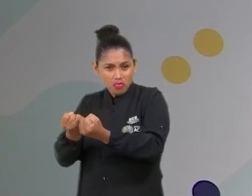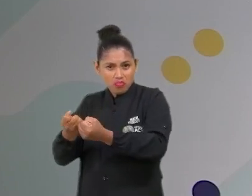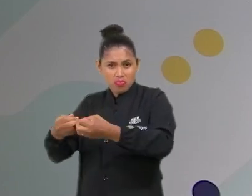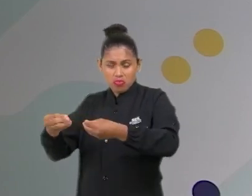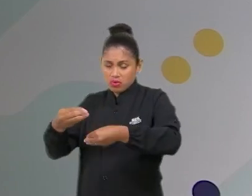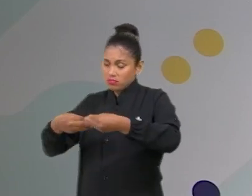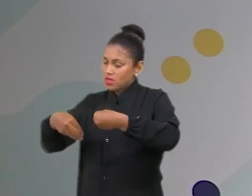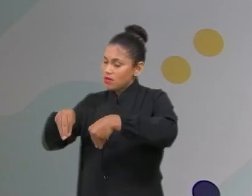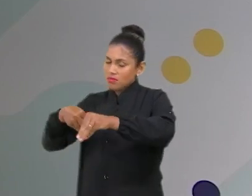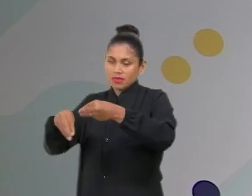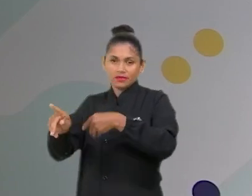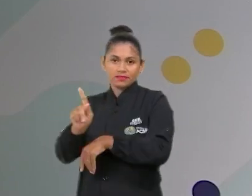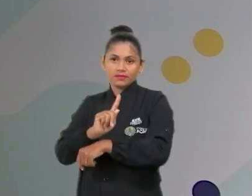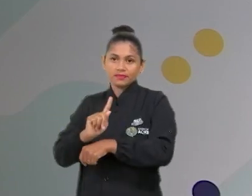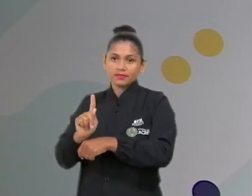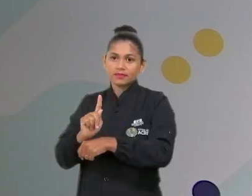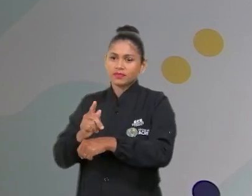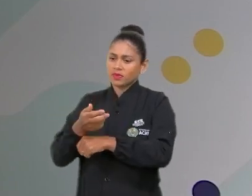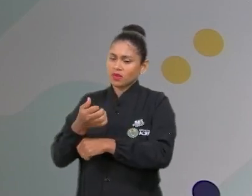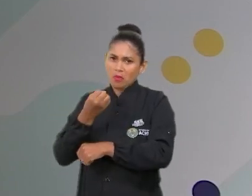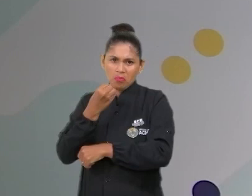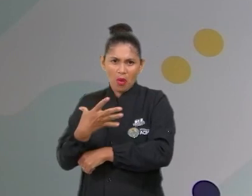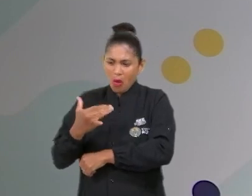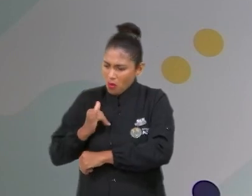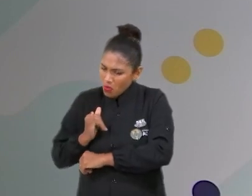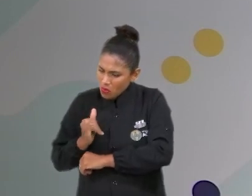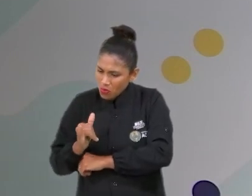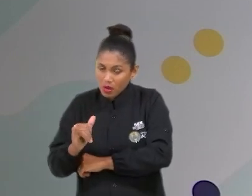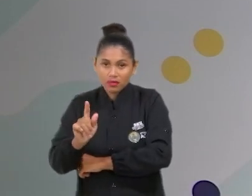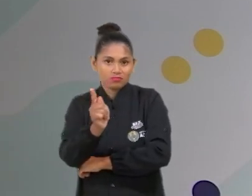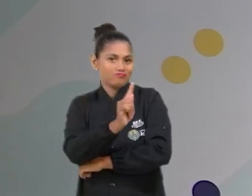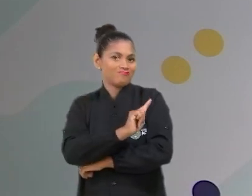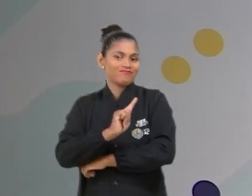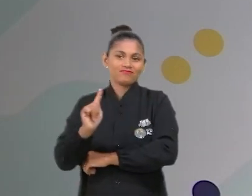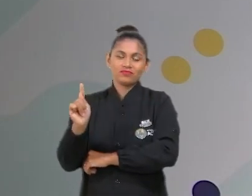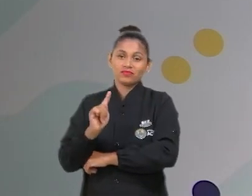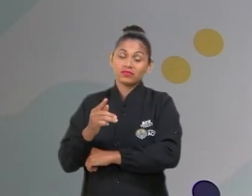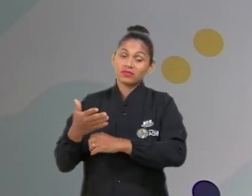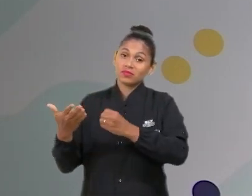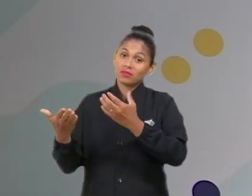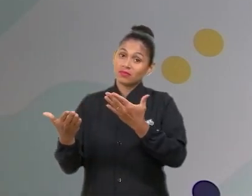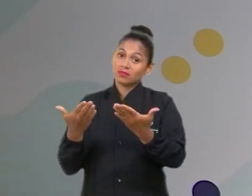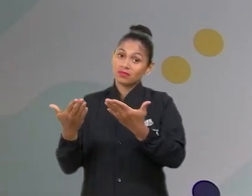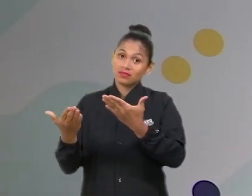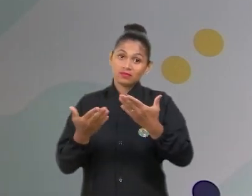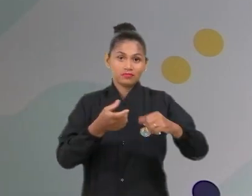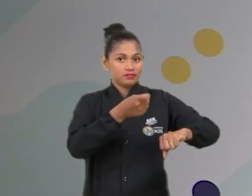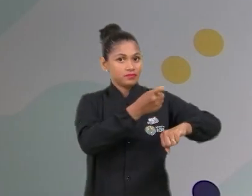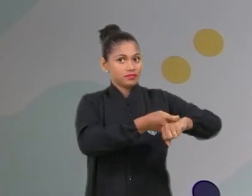bom condutor térmico ou elétrico comparado aos metais.